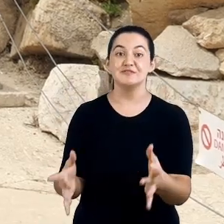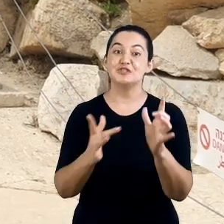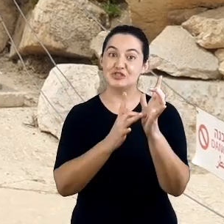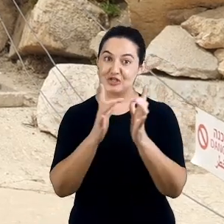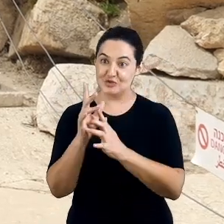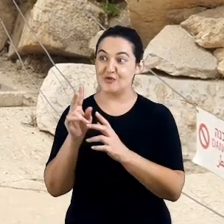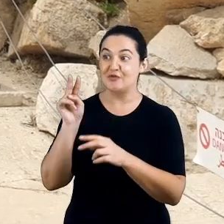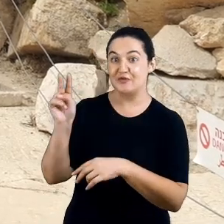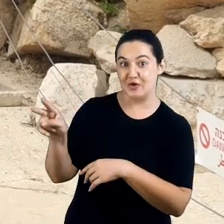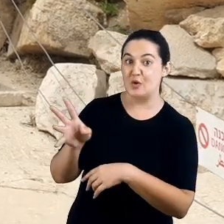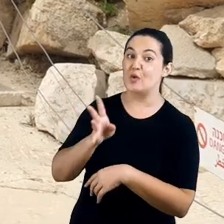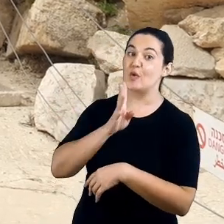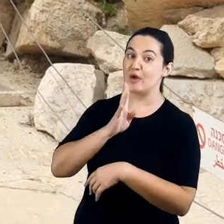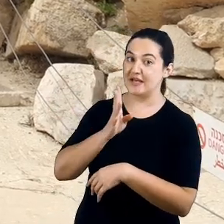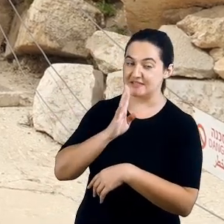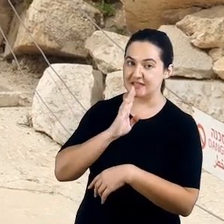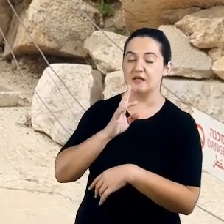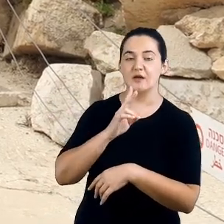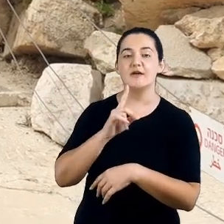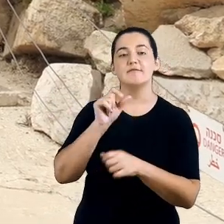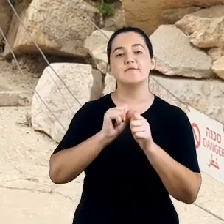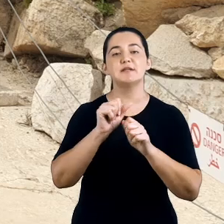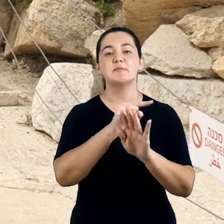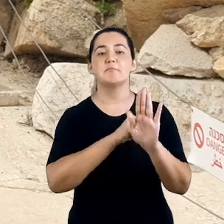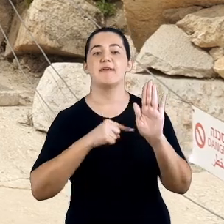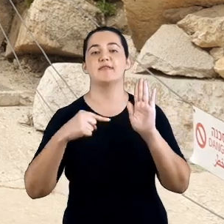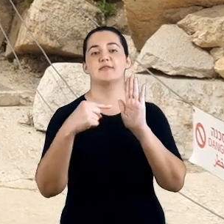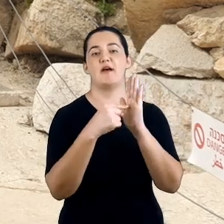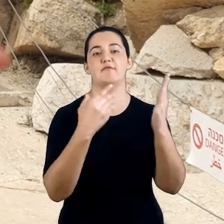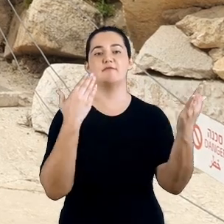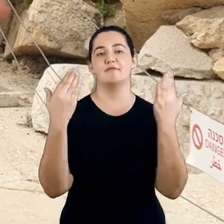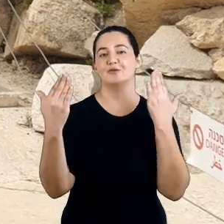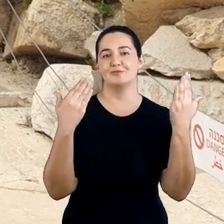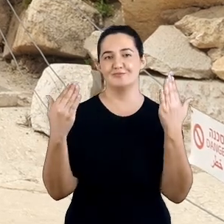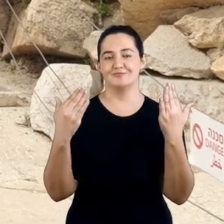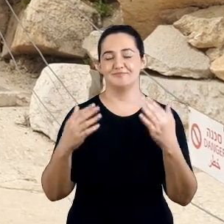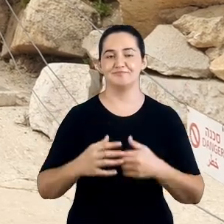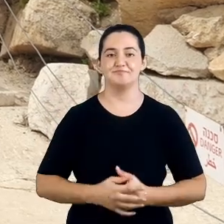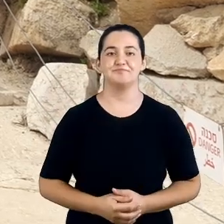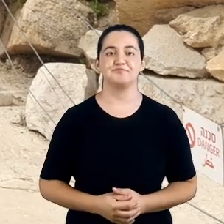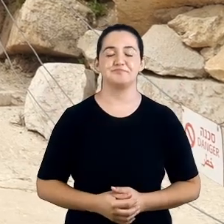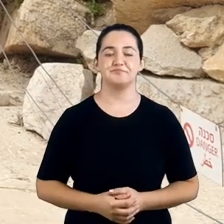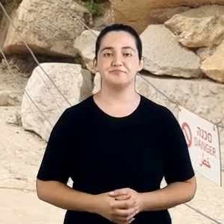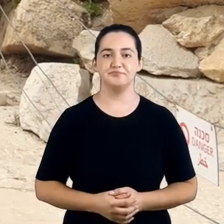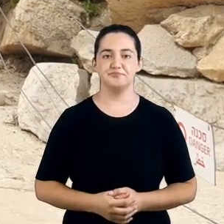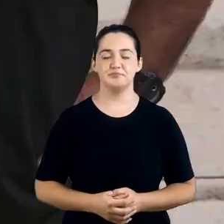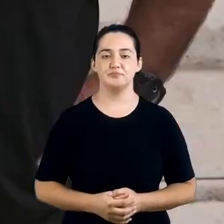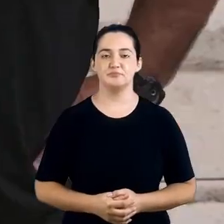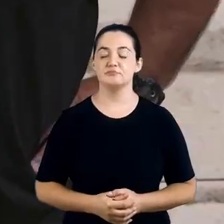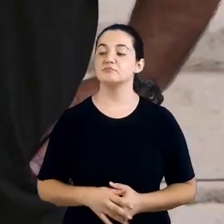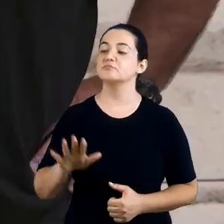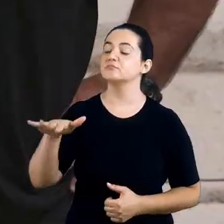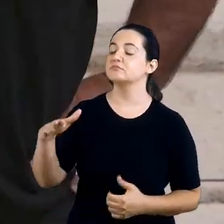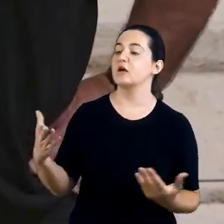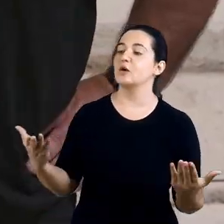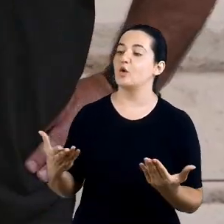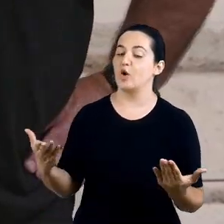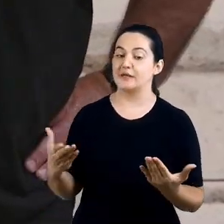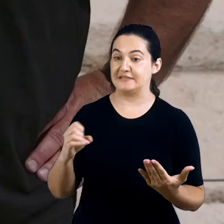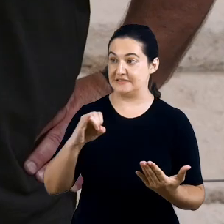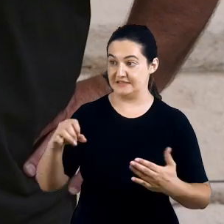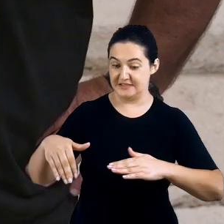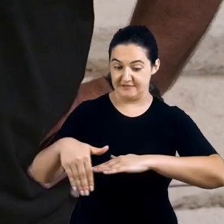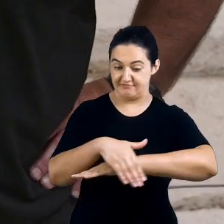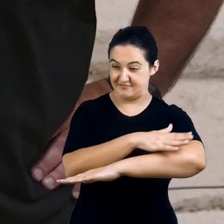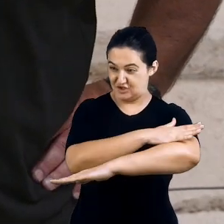uma lição, um exemplo de uma mensagem desconhecida, a vinda do reino de Deus. Agora, Eyal, se